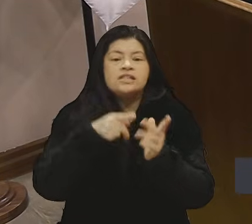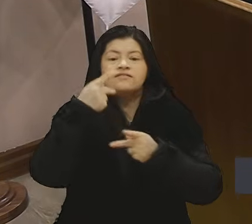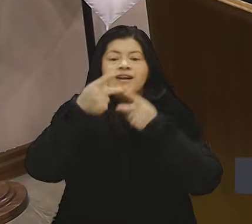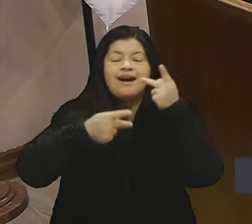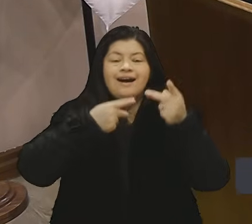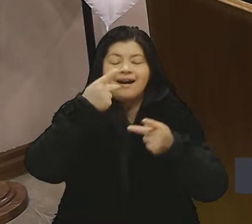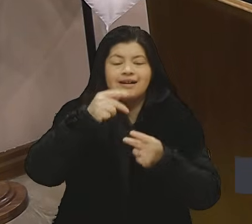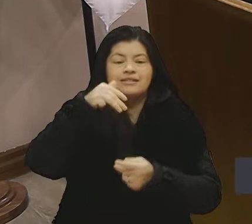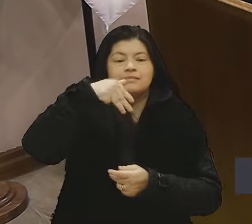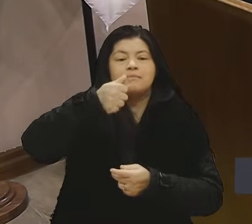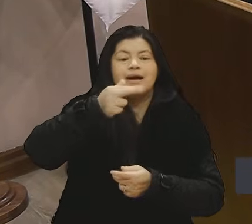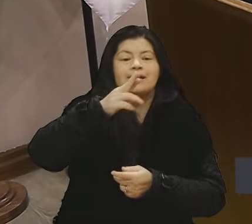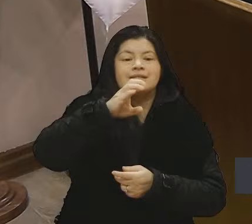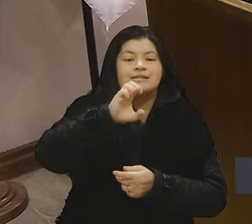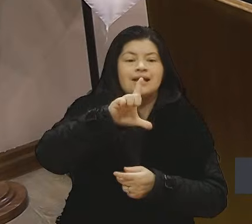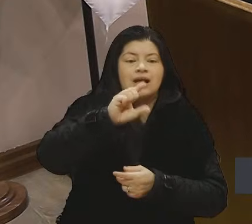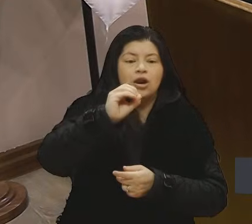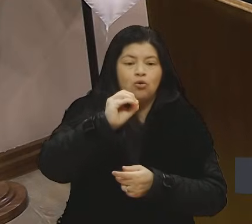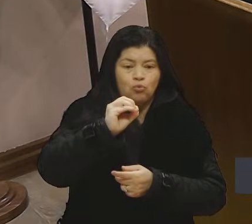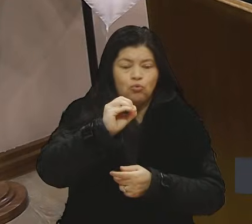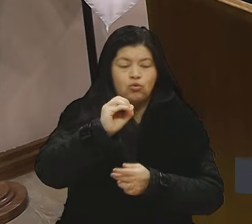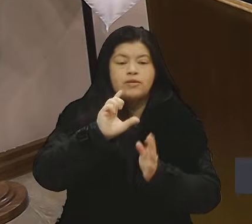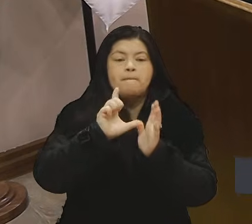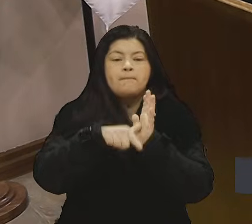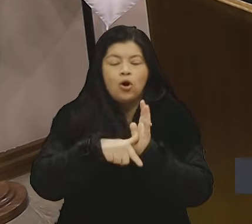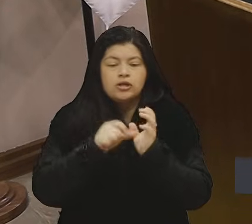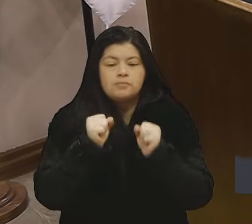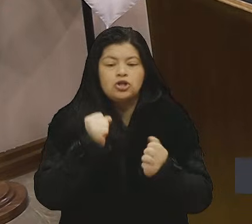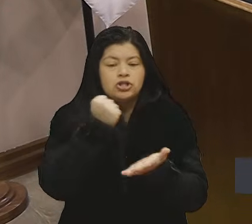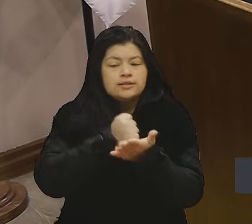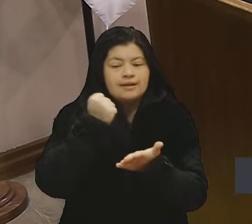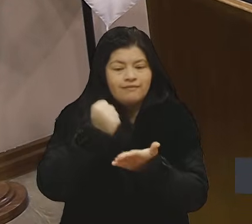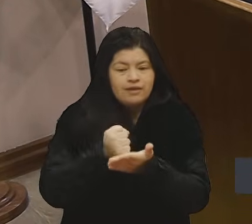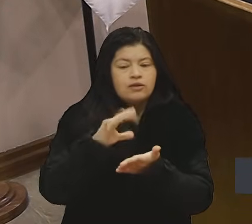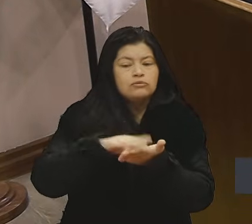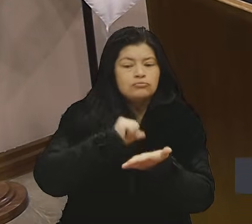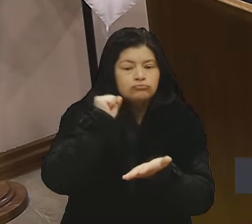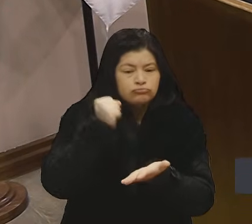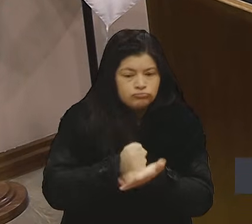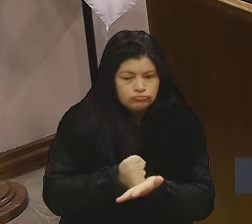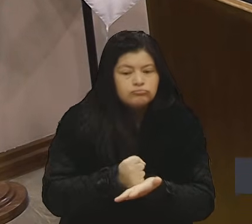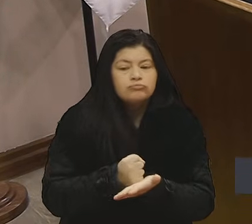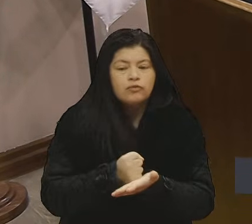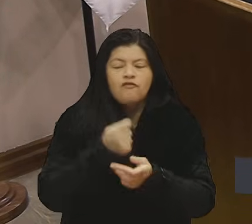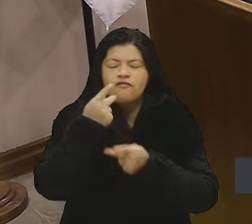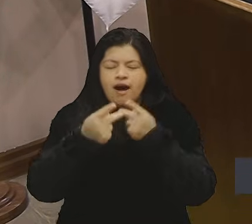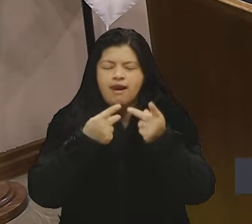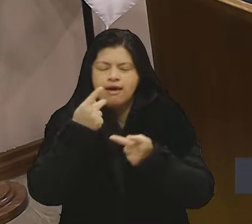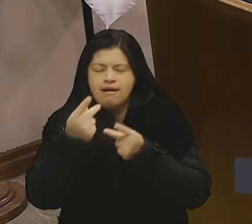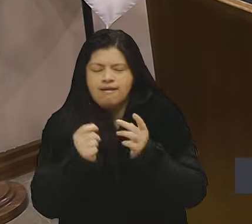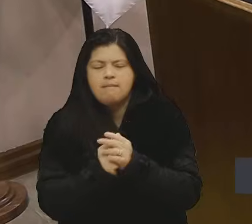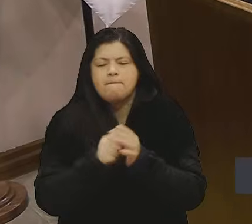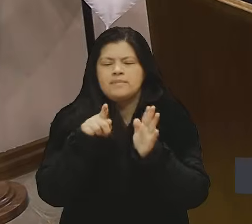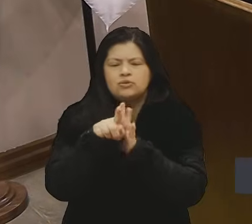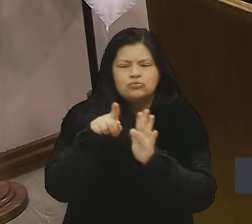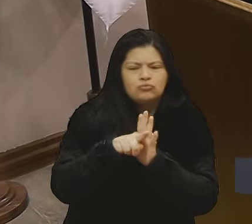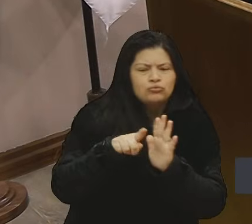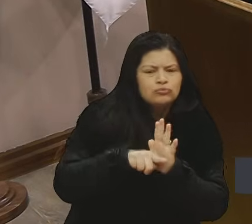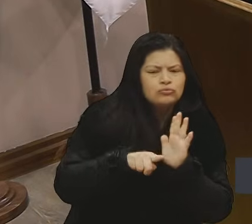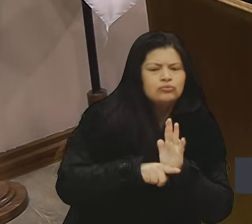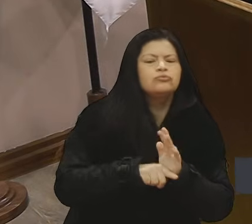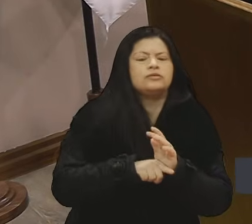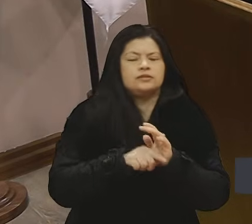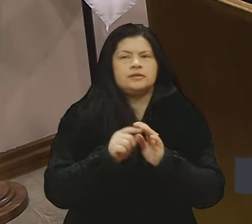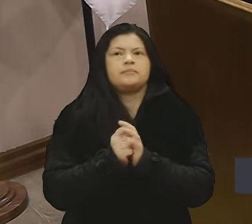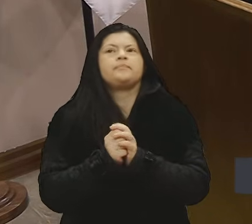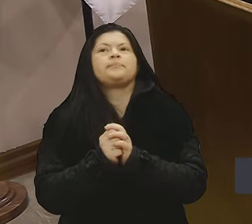se inscrever. Nós temos a fala aqui antes, né, do David, do primeiro núcleo, e da Silvana, da